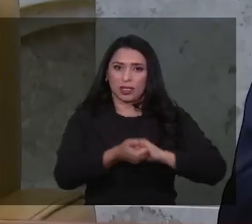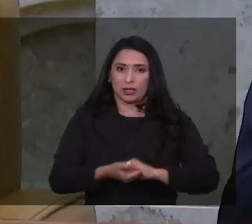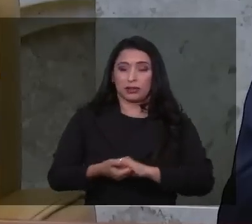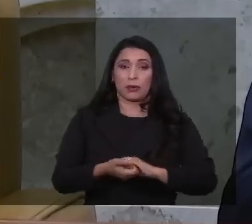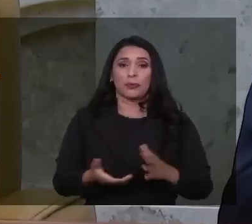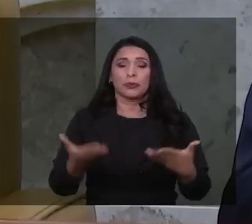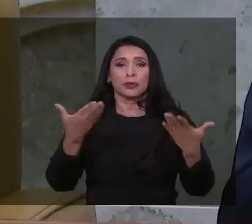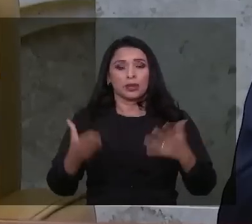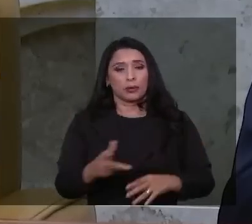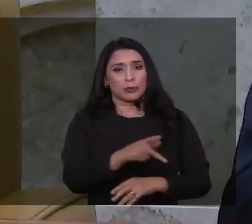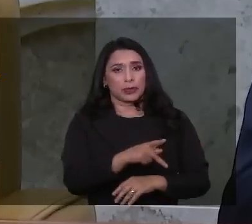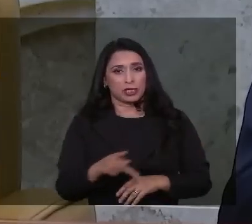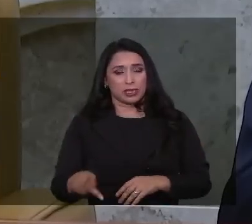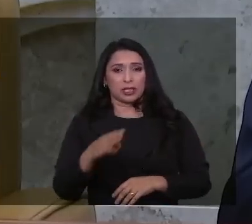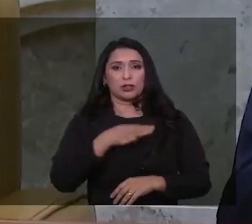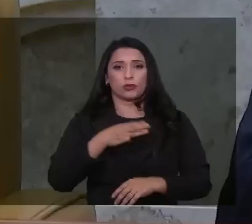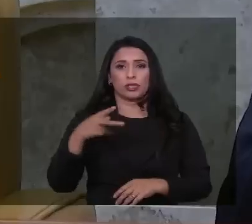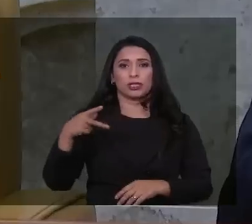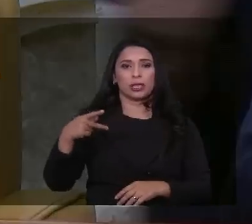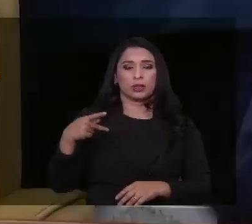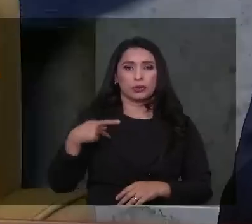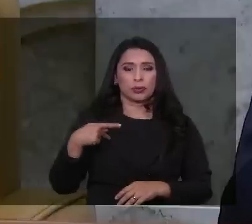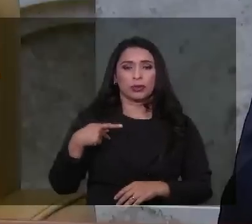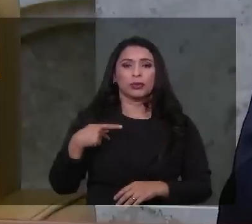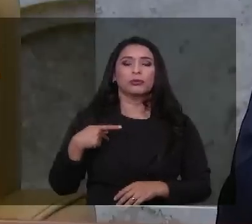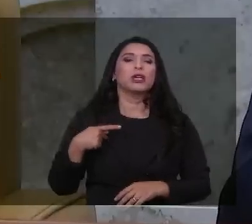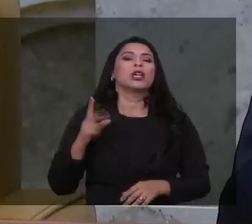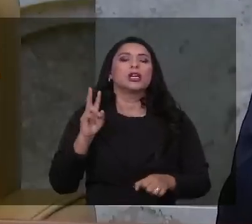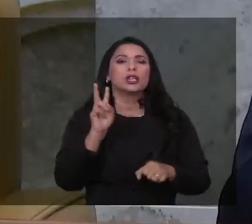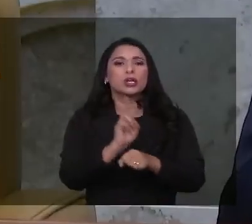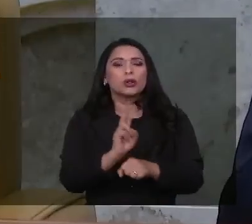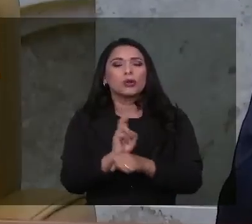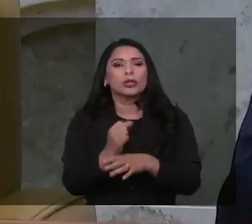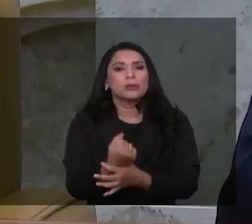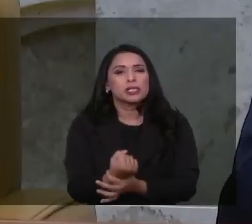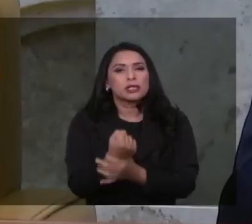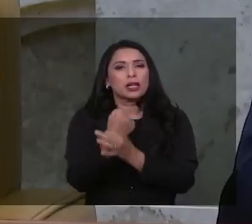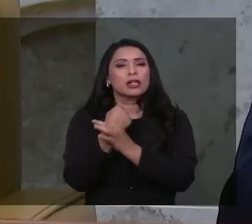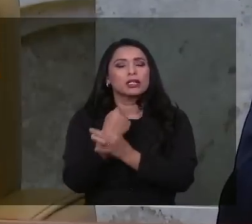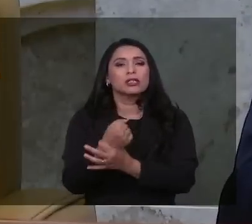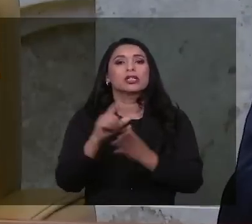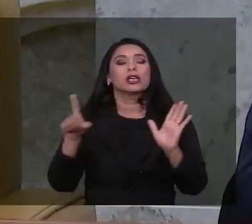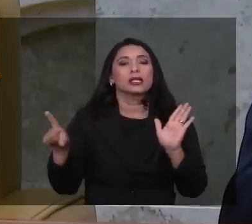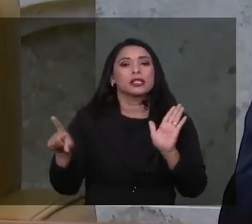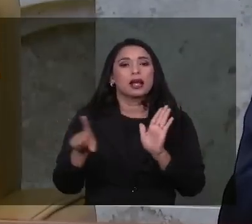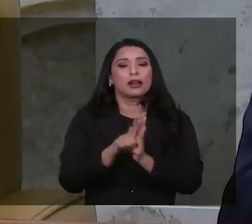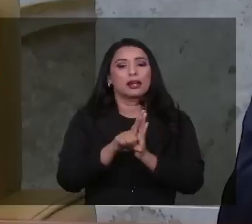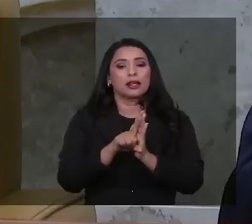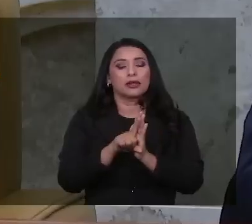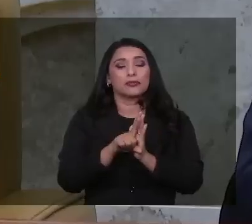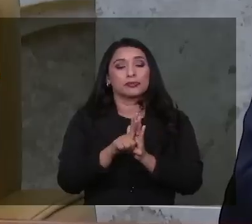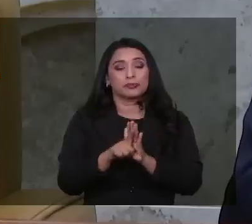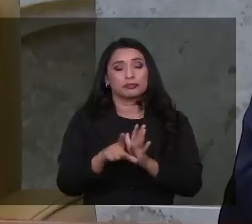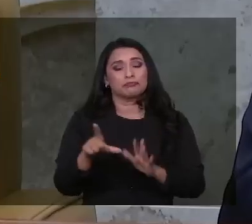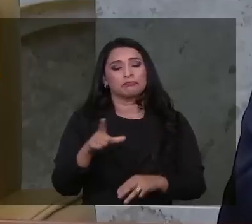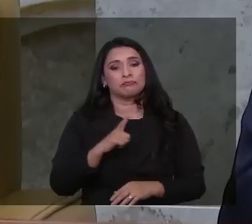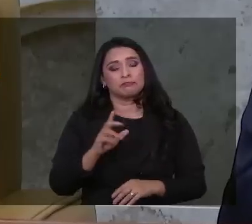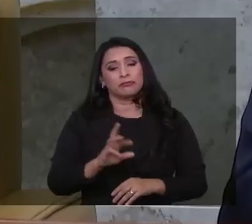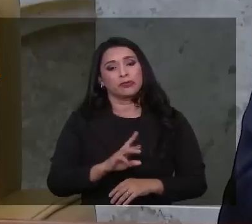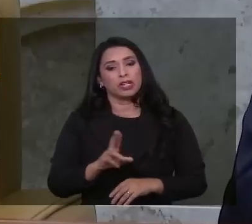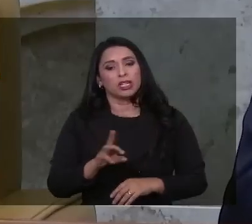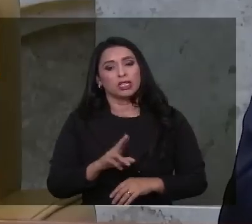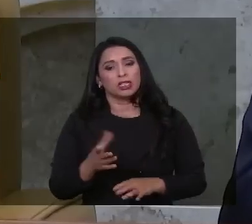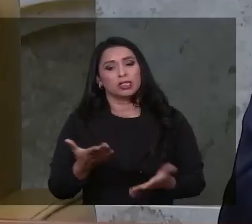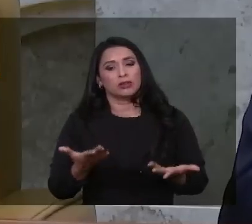presidente, conte com o Ministério Público que zela pelas garantias expressas na lei, visto que não nos